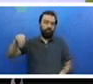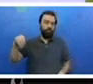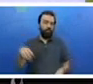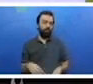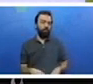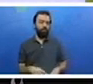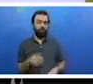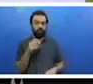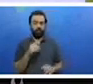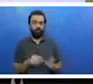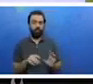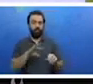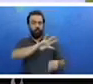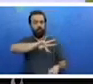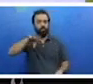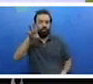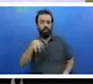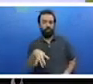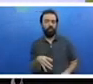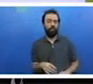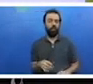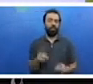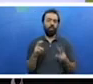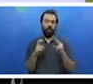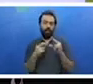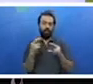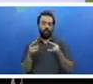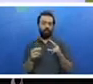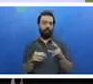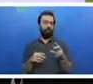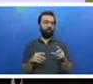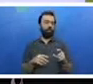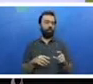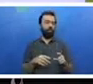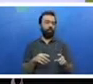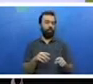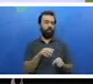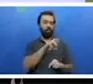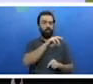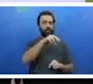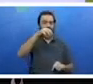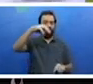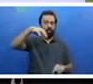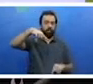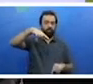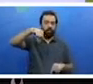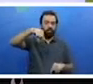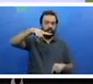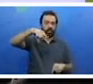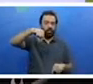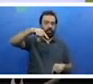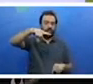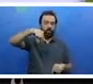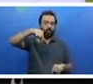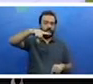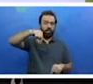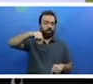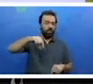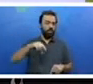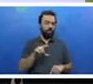abaixo mostra a relação entre a vazão da torneira, o tanto que eu deixo ela